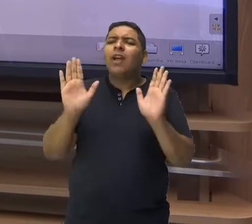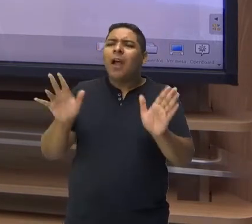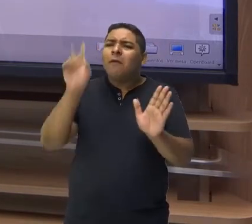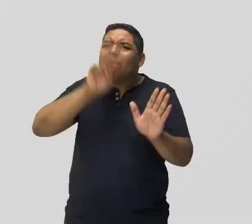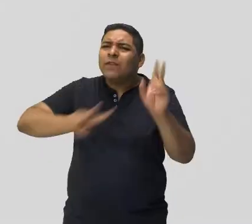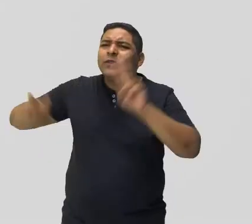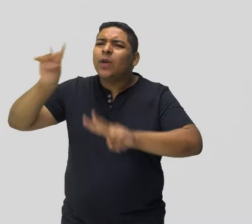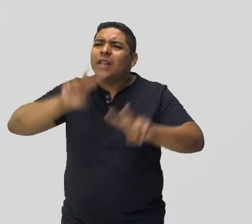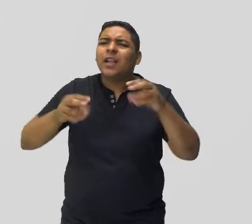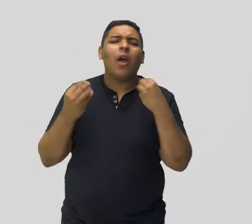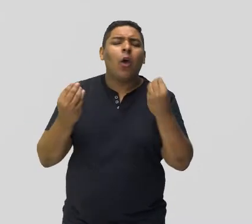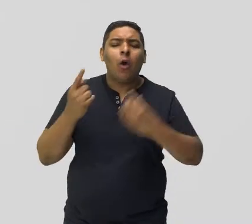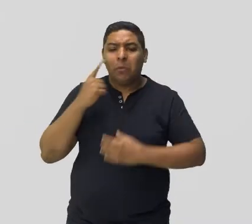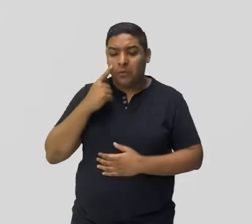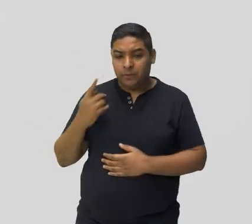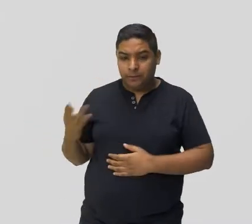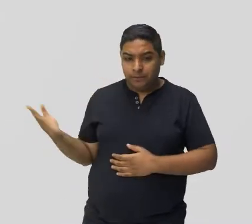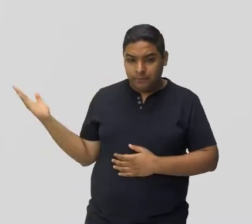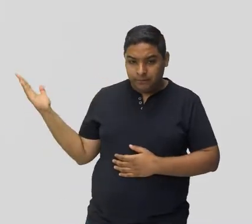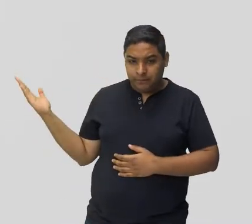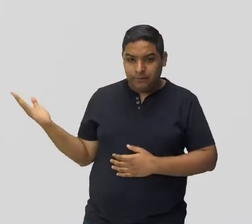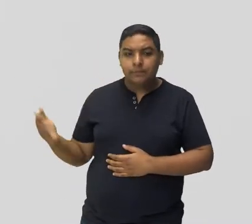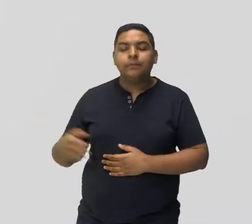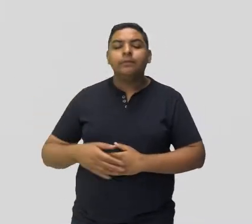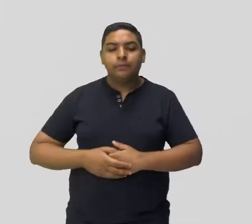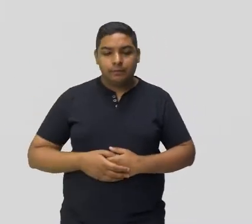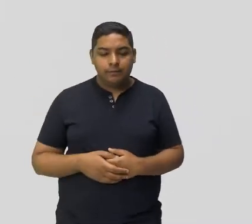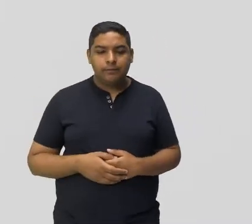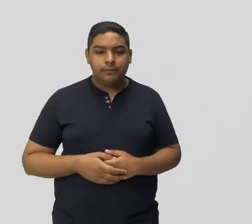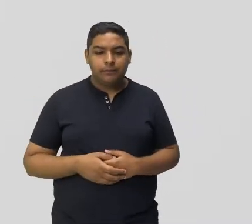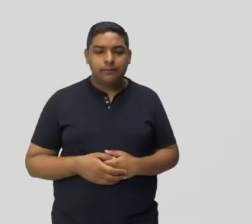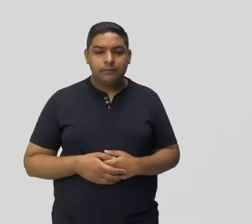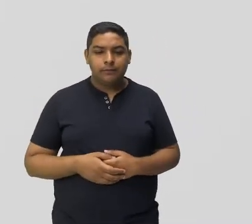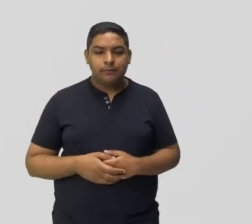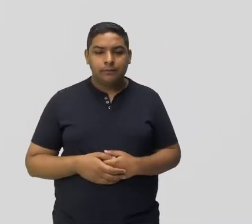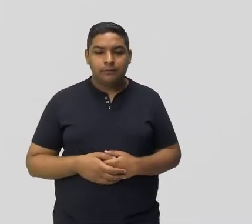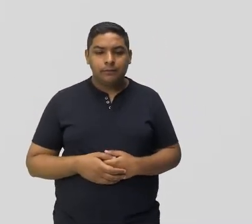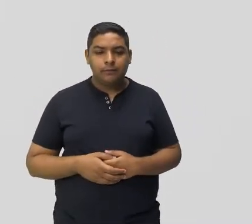fica isso. Vamos lá. Tá aí, olha, a nossa visualização.